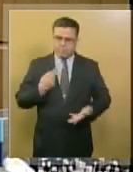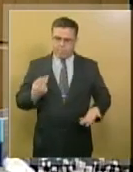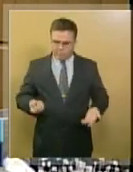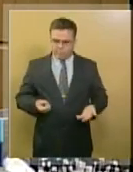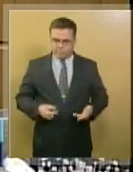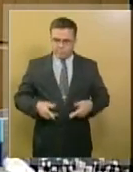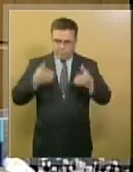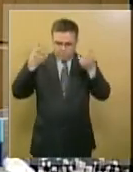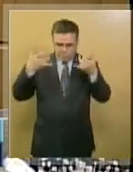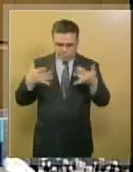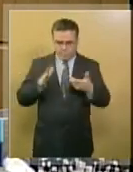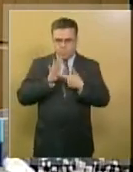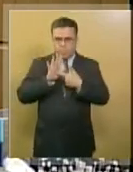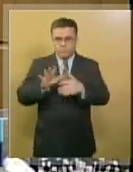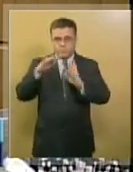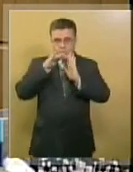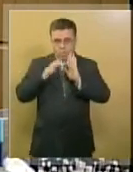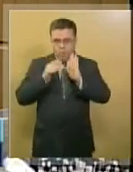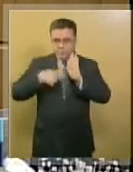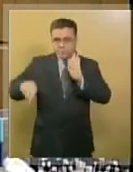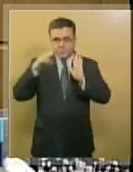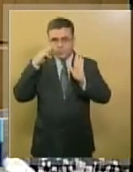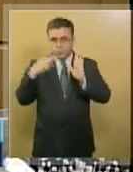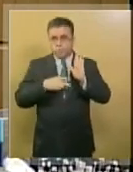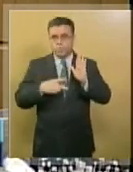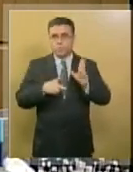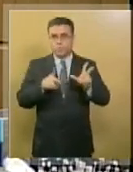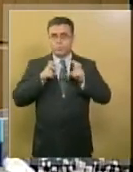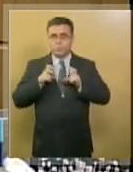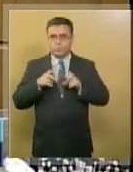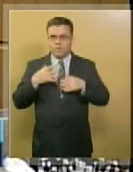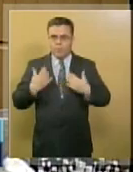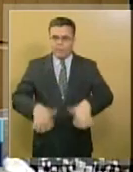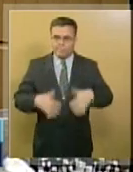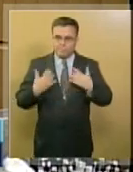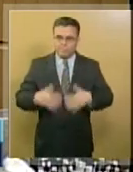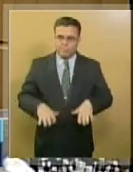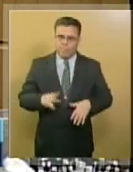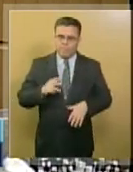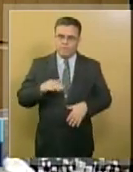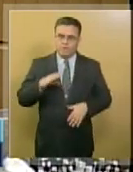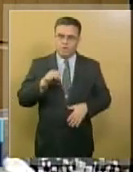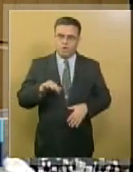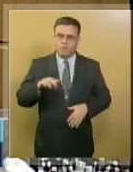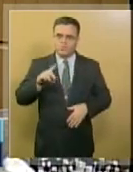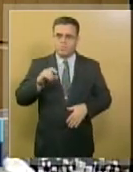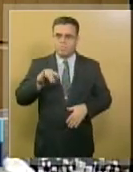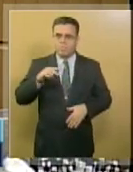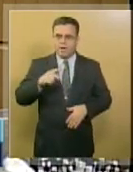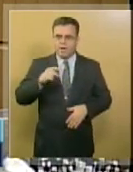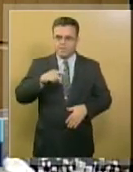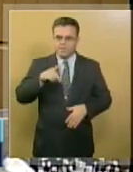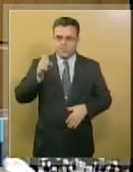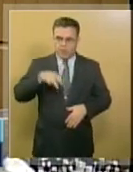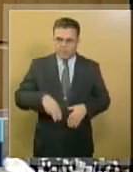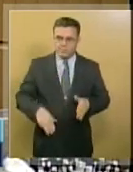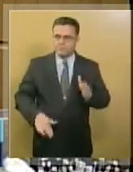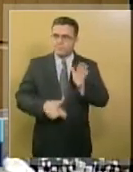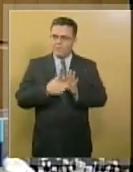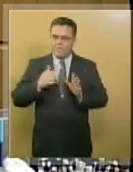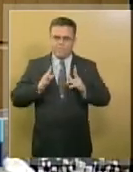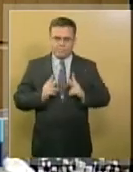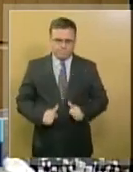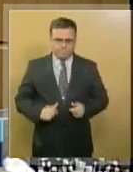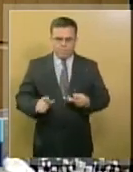vou começar a mostrar a partir de agora? Porque não temos microchipagem, não temos esterilização cirúrgica, não